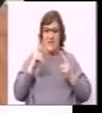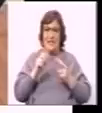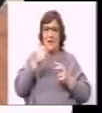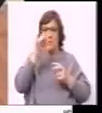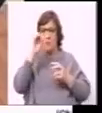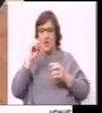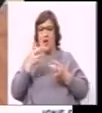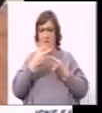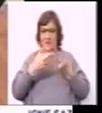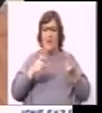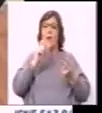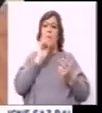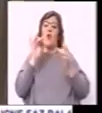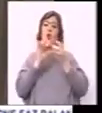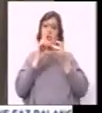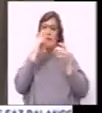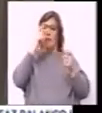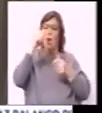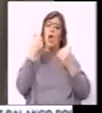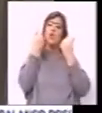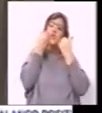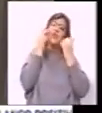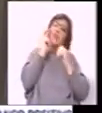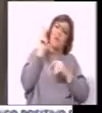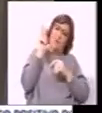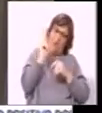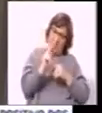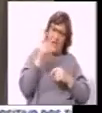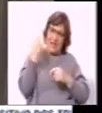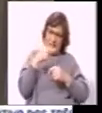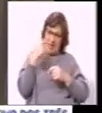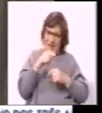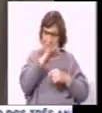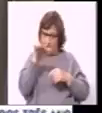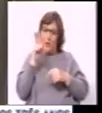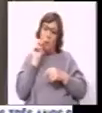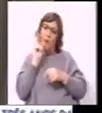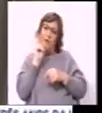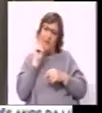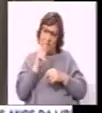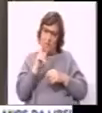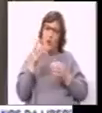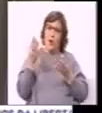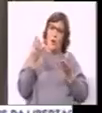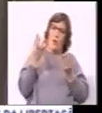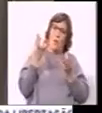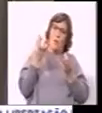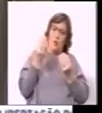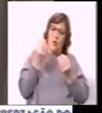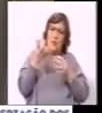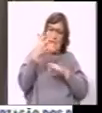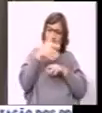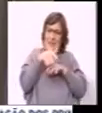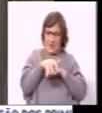também para as pessoas poderem contactar com os novos dispositivos nos quais estão batendo seus conceitos que são módulos extremamente interativo